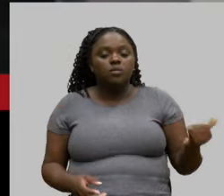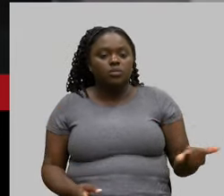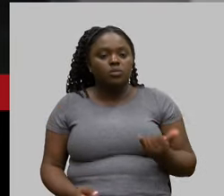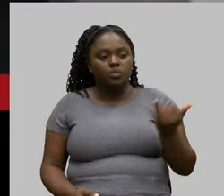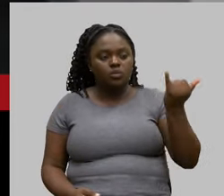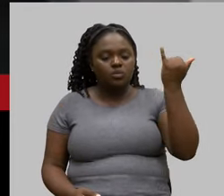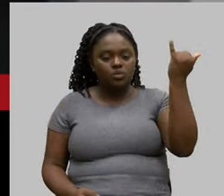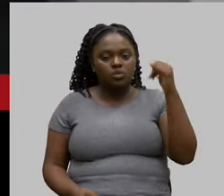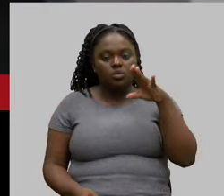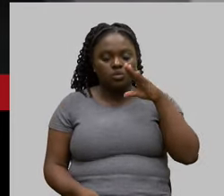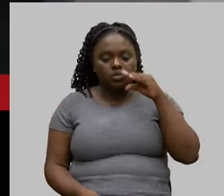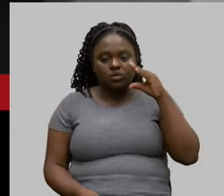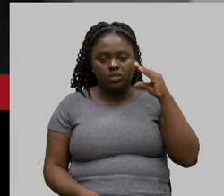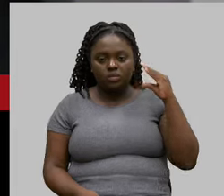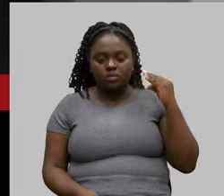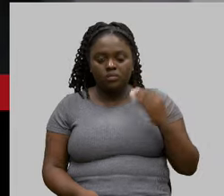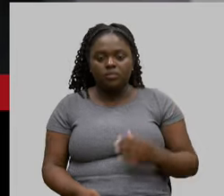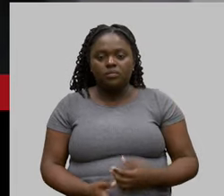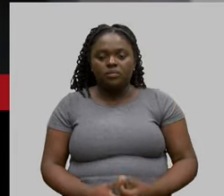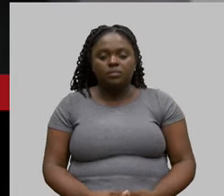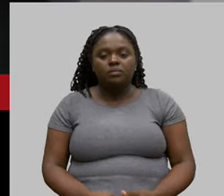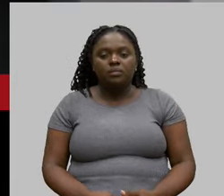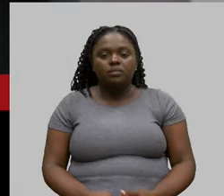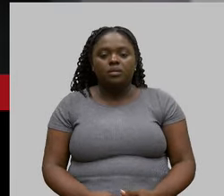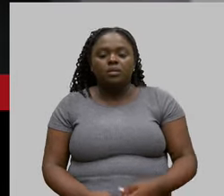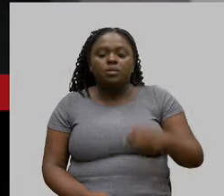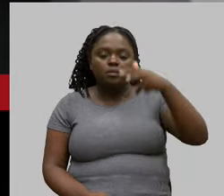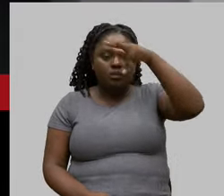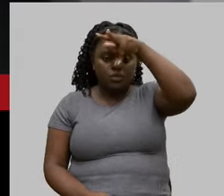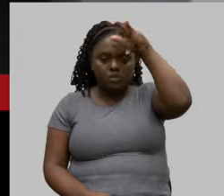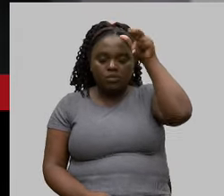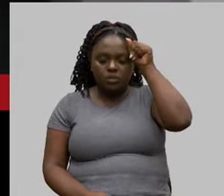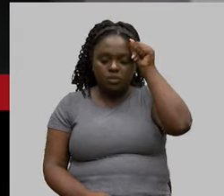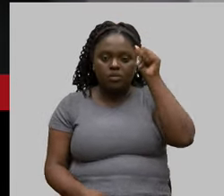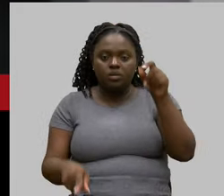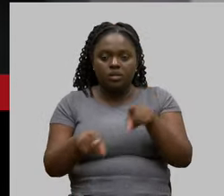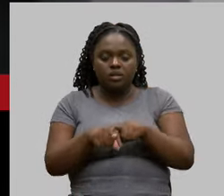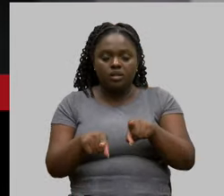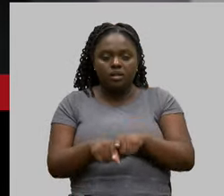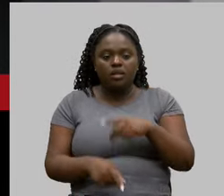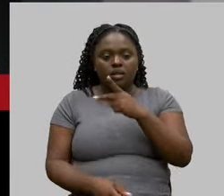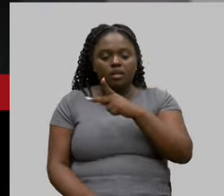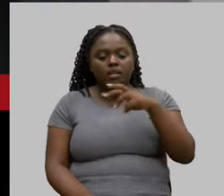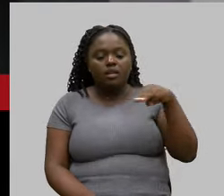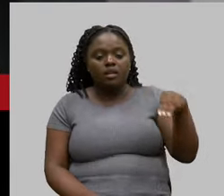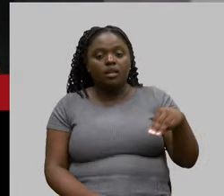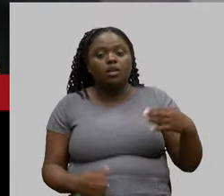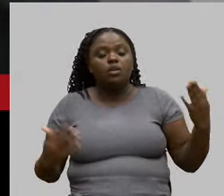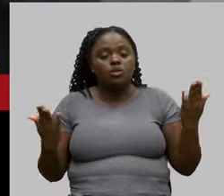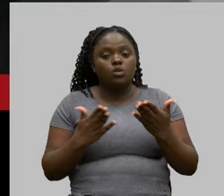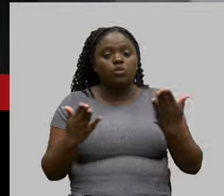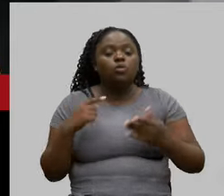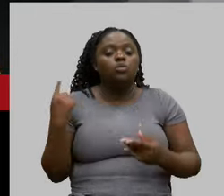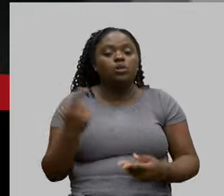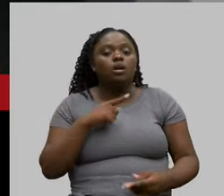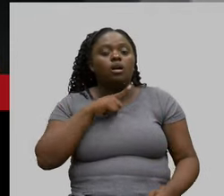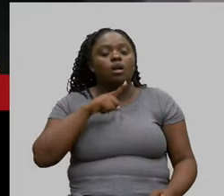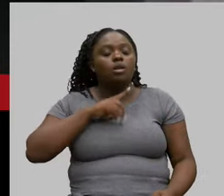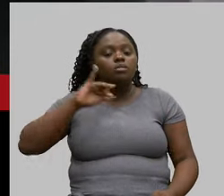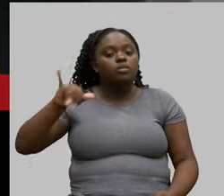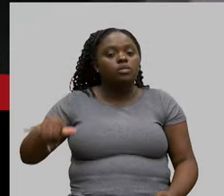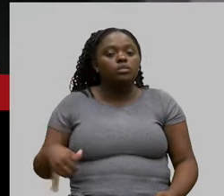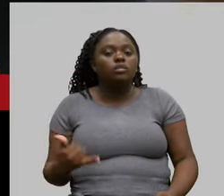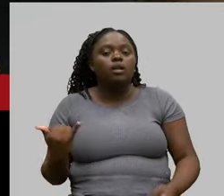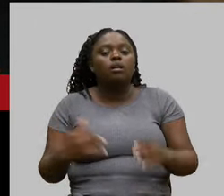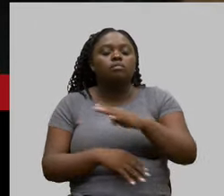servidores eh públicos para os militares E hoje nós teremos aí uma oportunidade de o dia inteiro debater